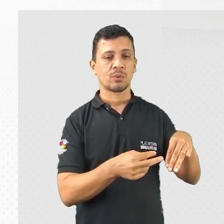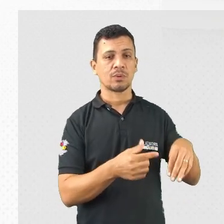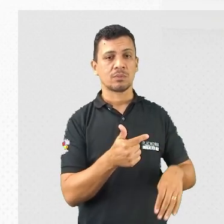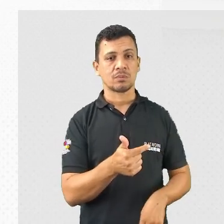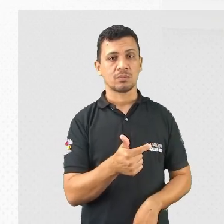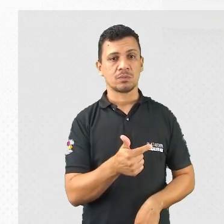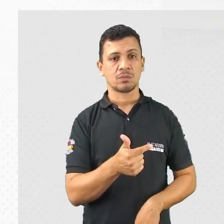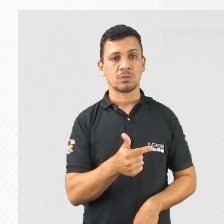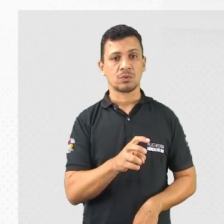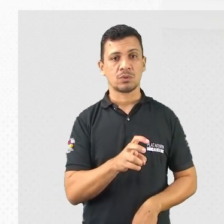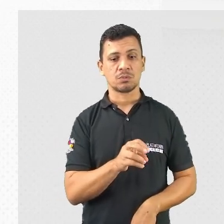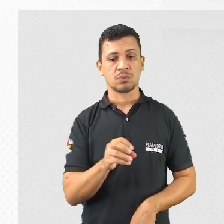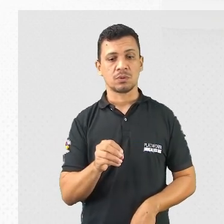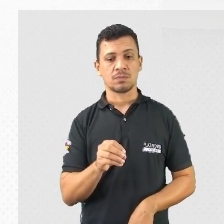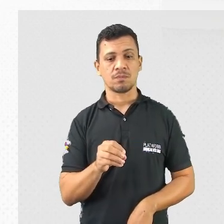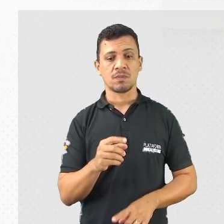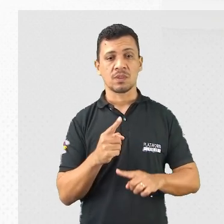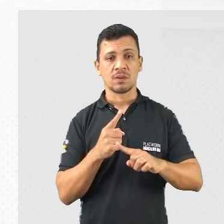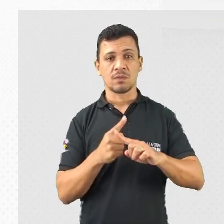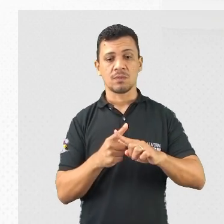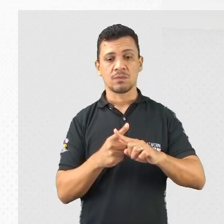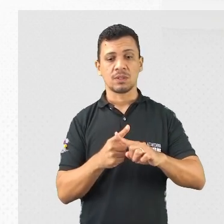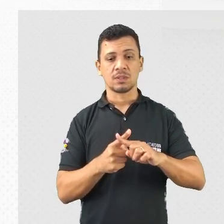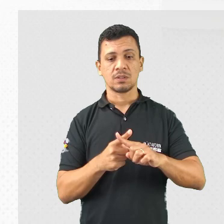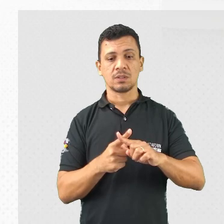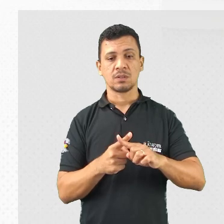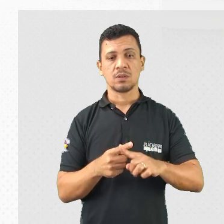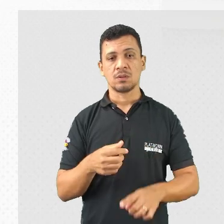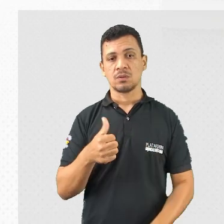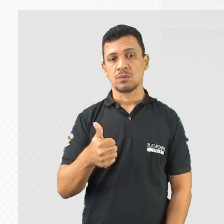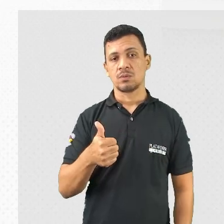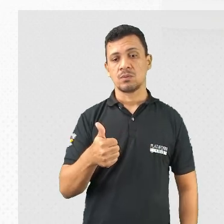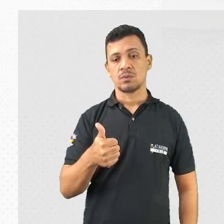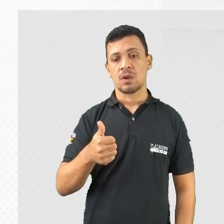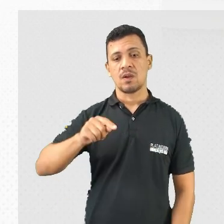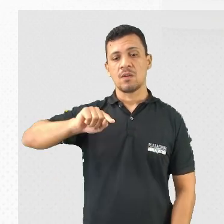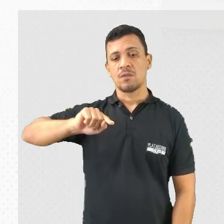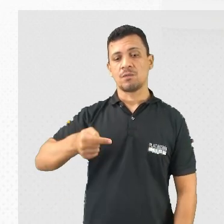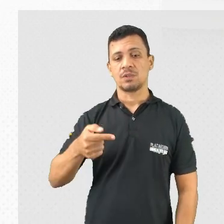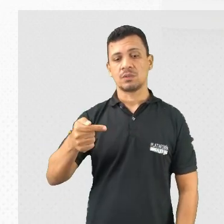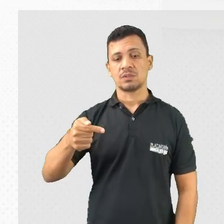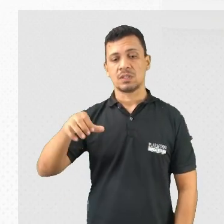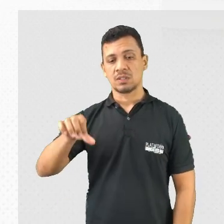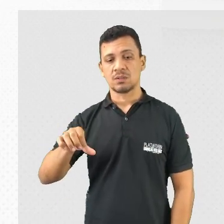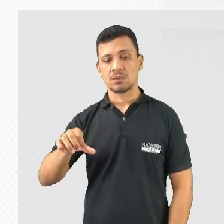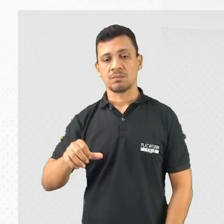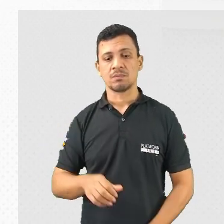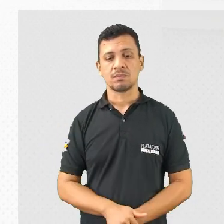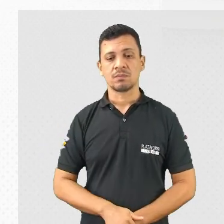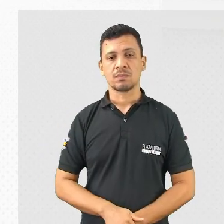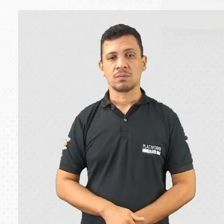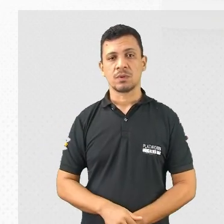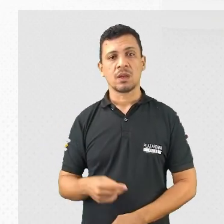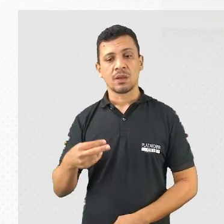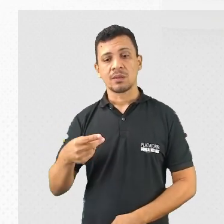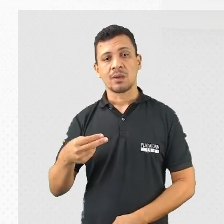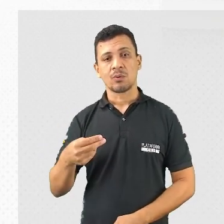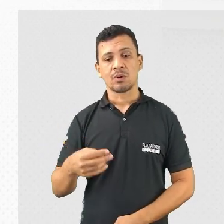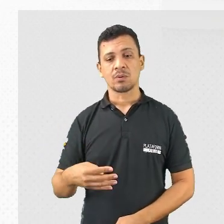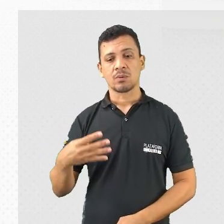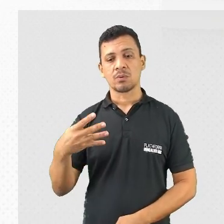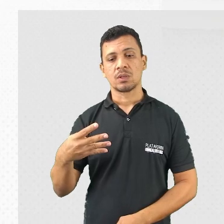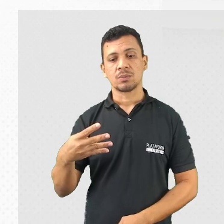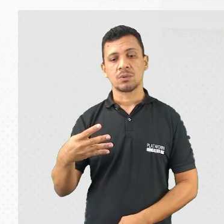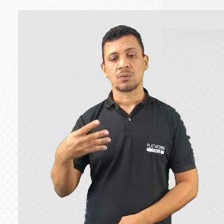2.500 vezes 1,79. Isso aqui vai ser aproximadamente